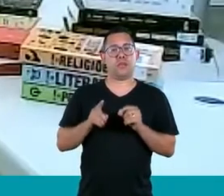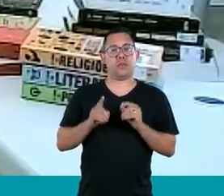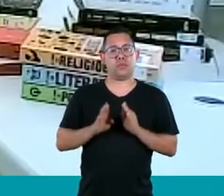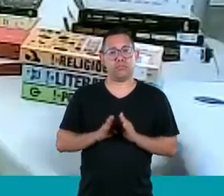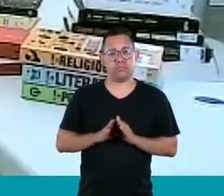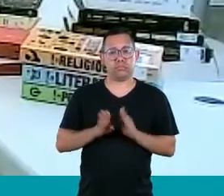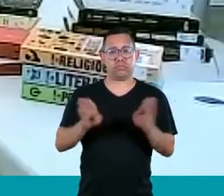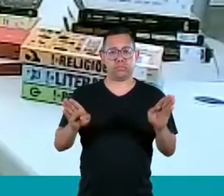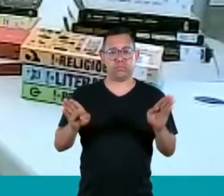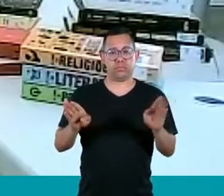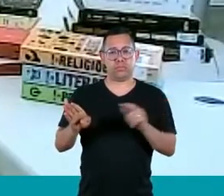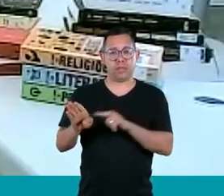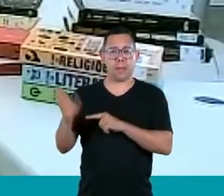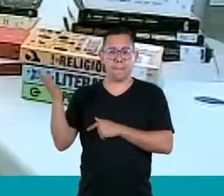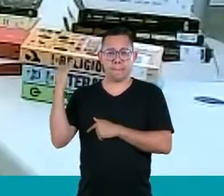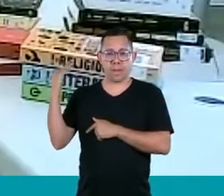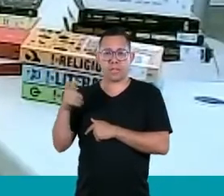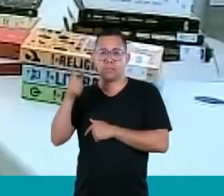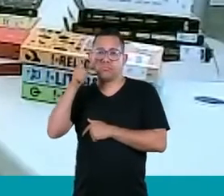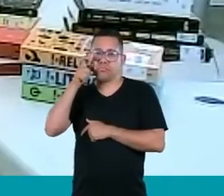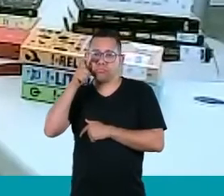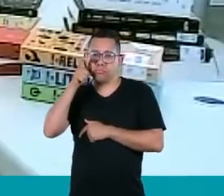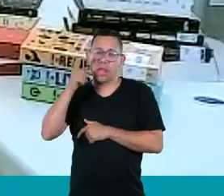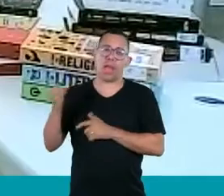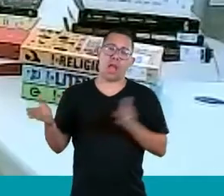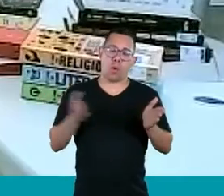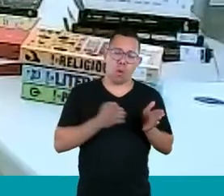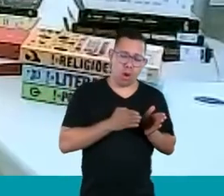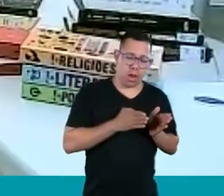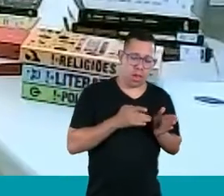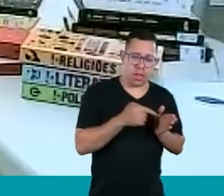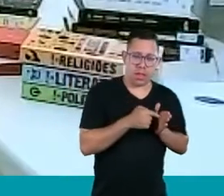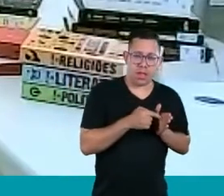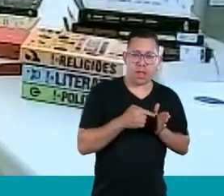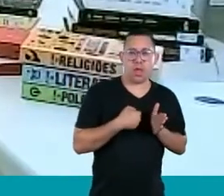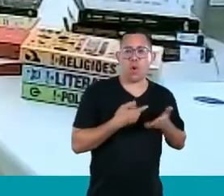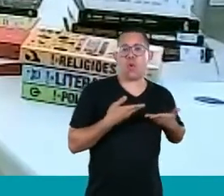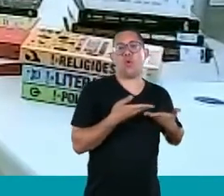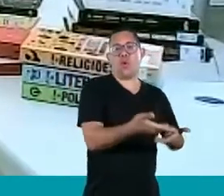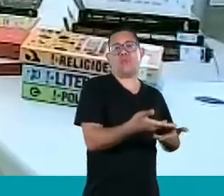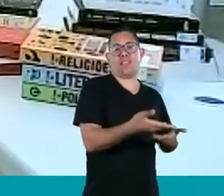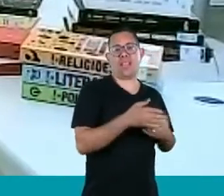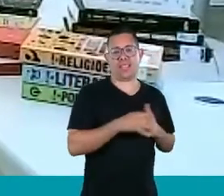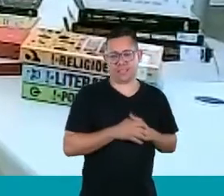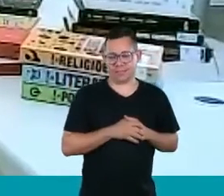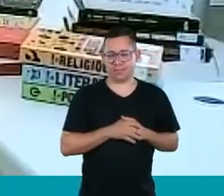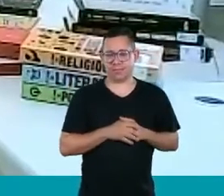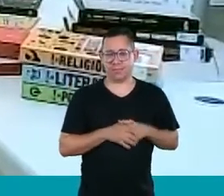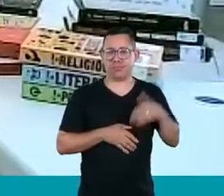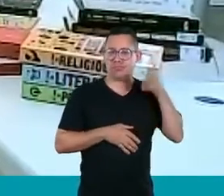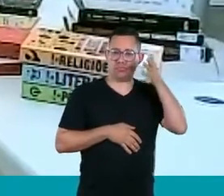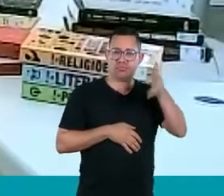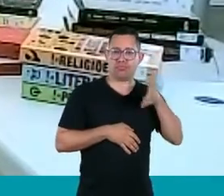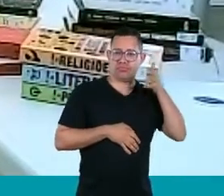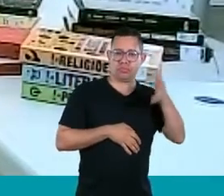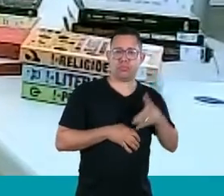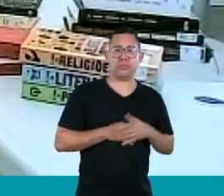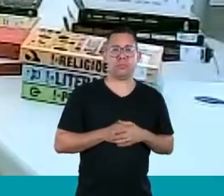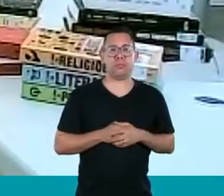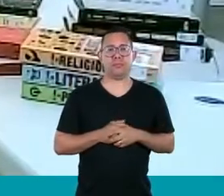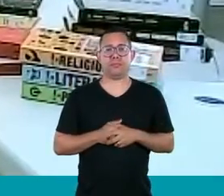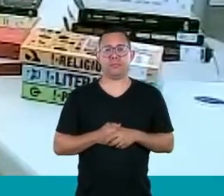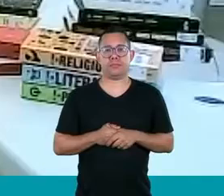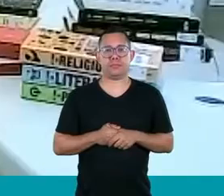o meu ritual como poético, como livro, com a literatura, com a palavra e também os seus